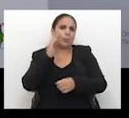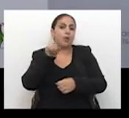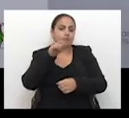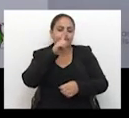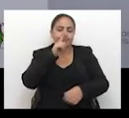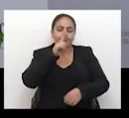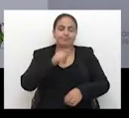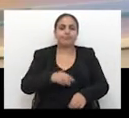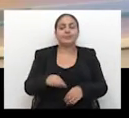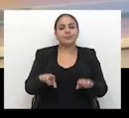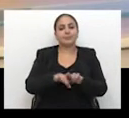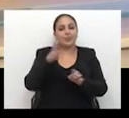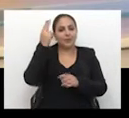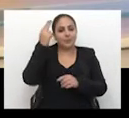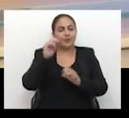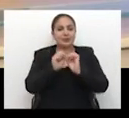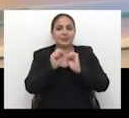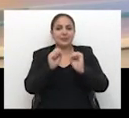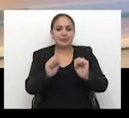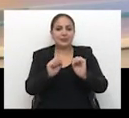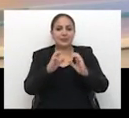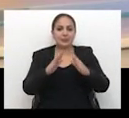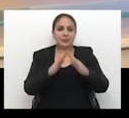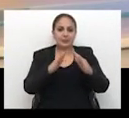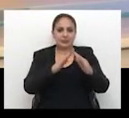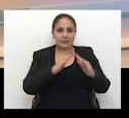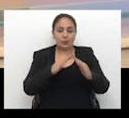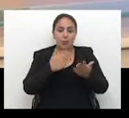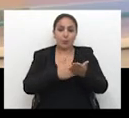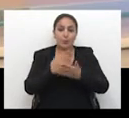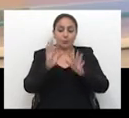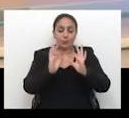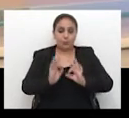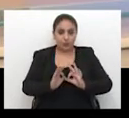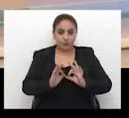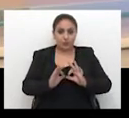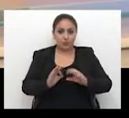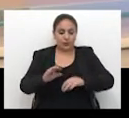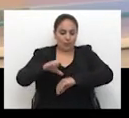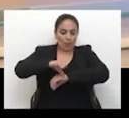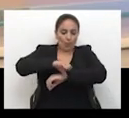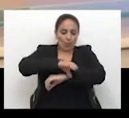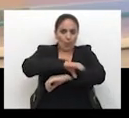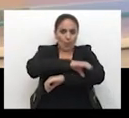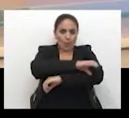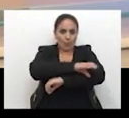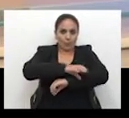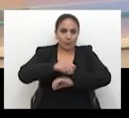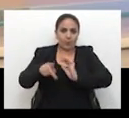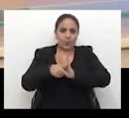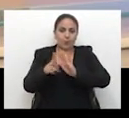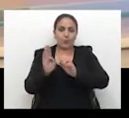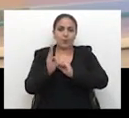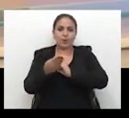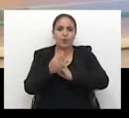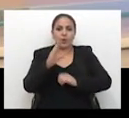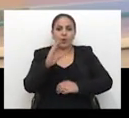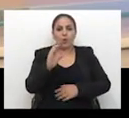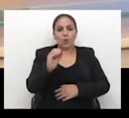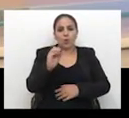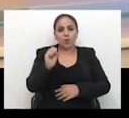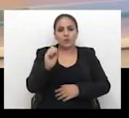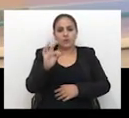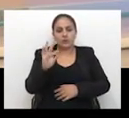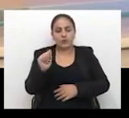gente sabe muito perigosa e ainda em abril a secretaria de habitação iniciou o projeto de canalização do córrego do loteamento